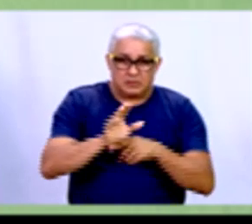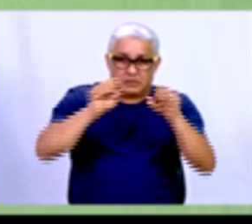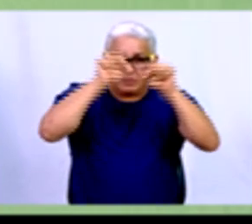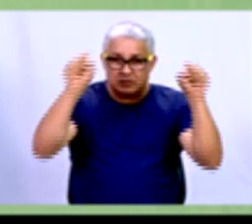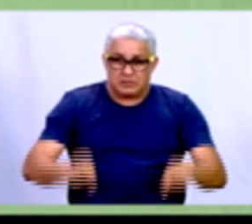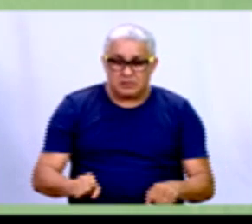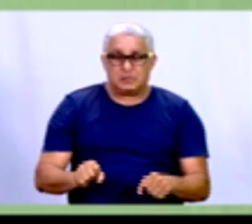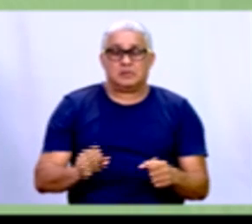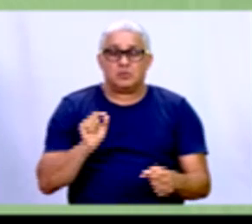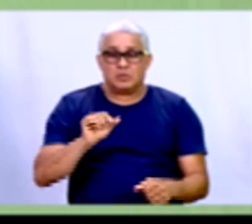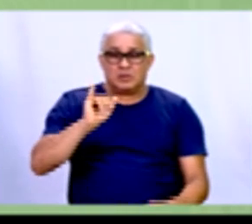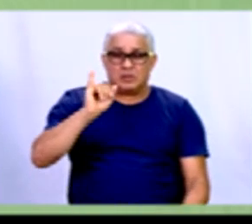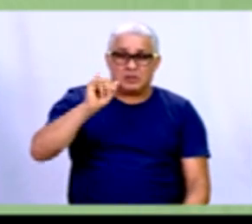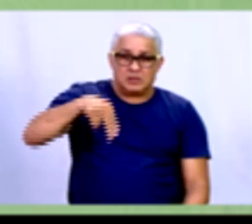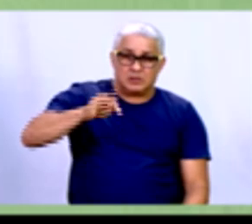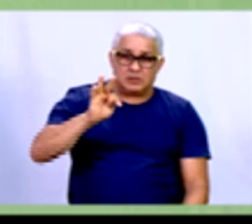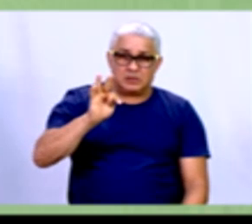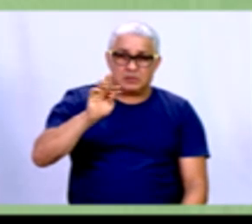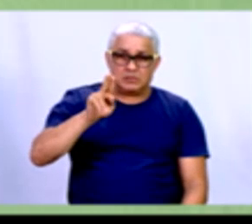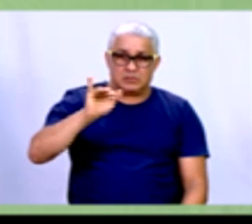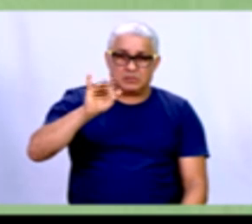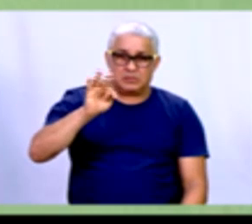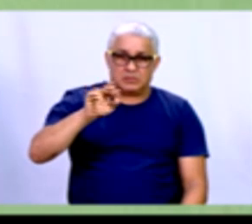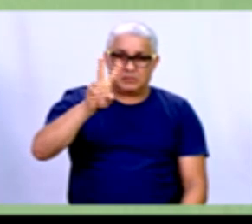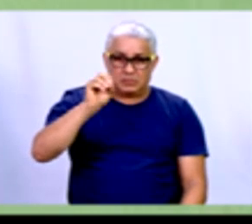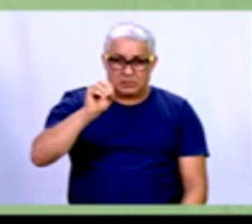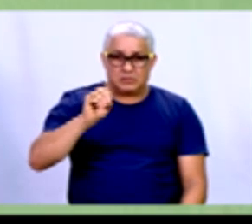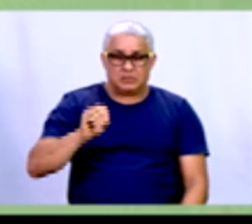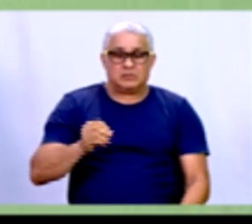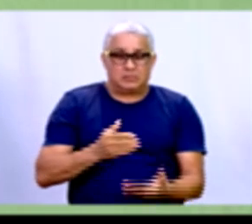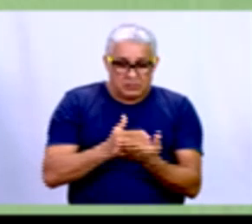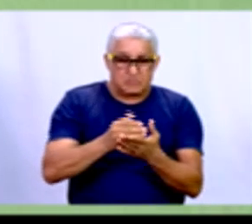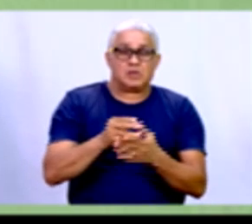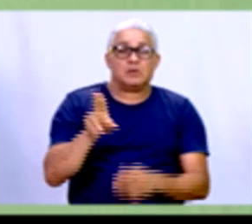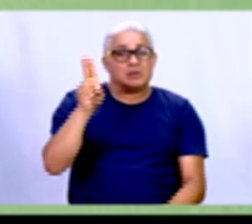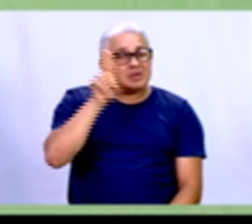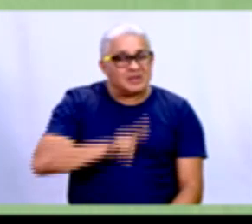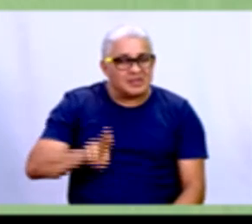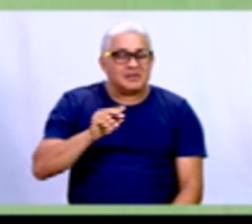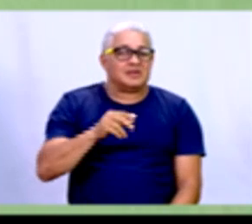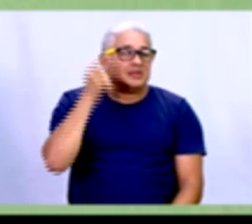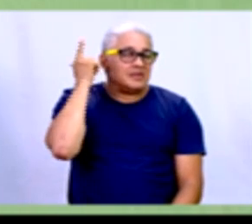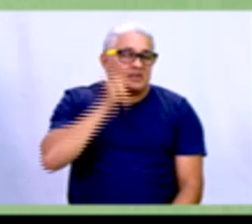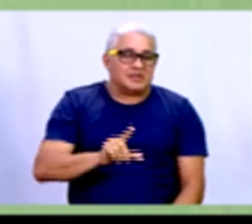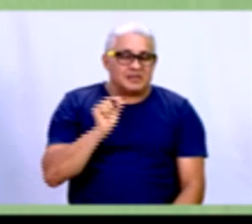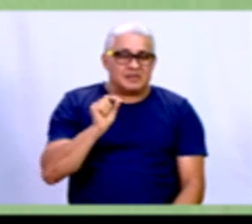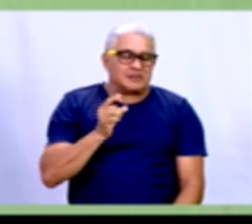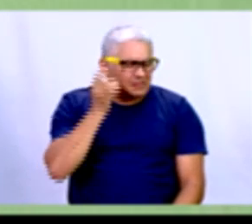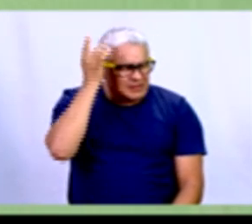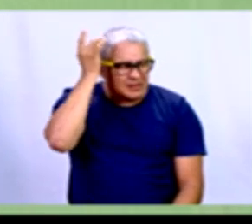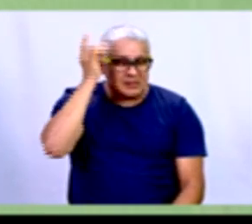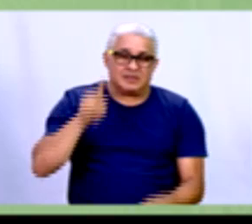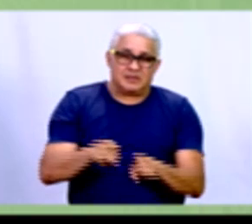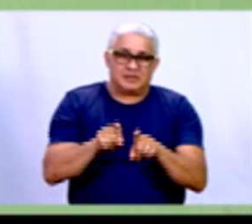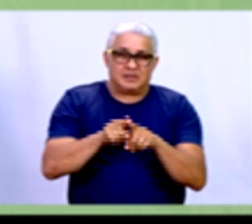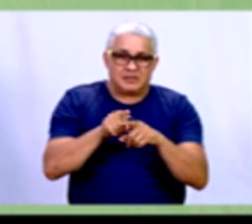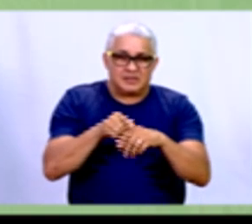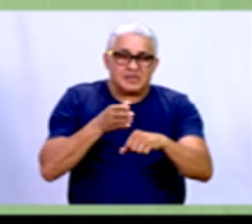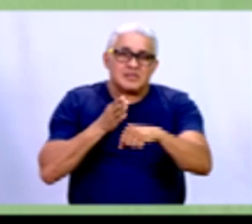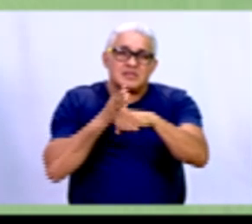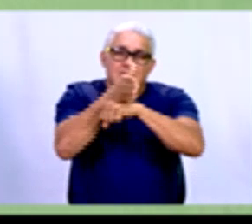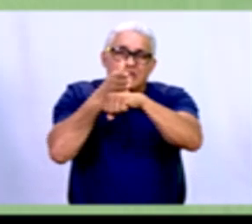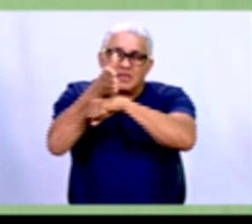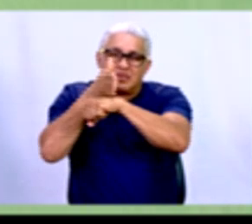sistema intuitivo? É um sistema que, quando você começa a utilizá-lo, você consegue, com facilidade, acessar os ambientes que